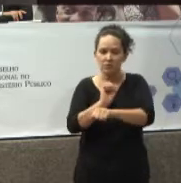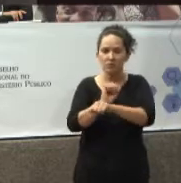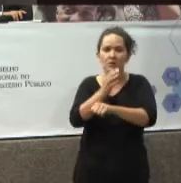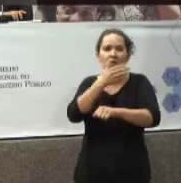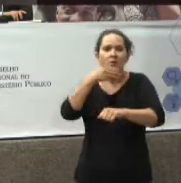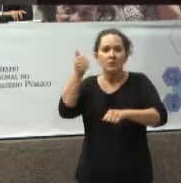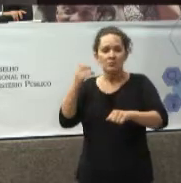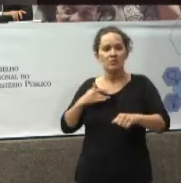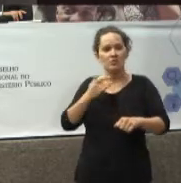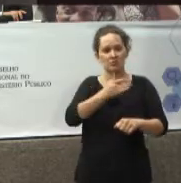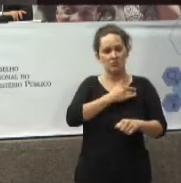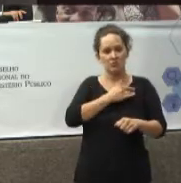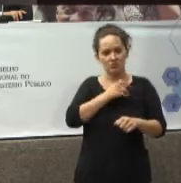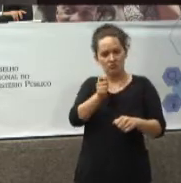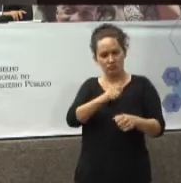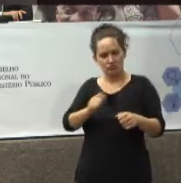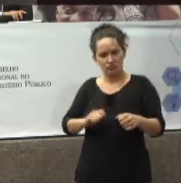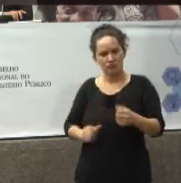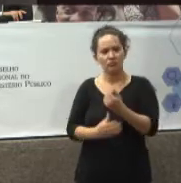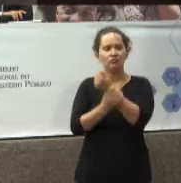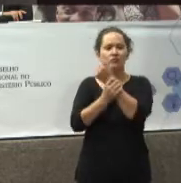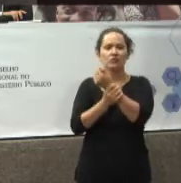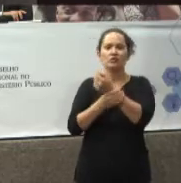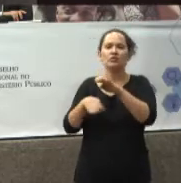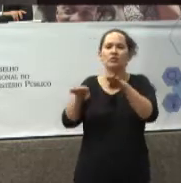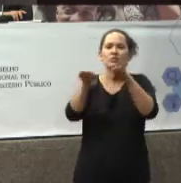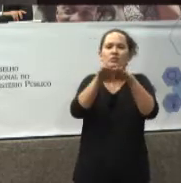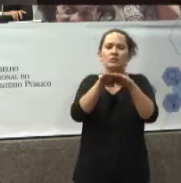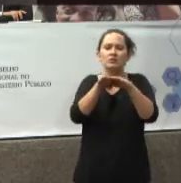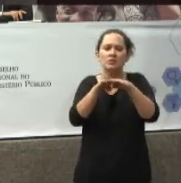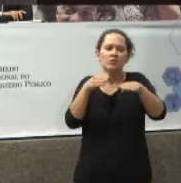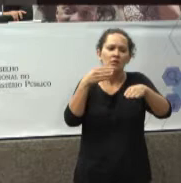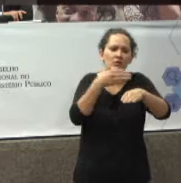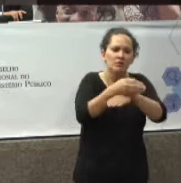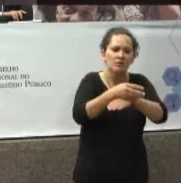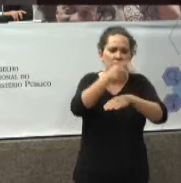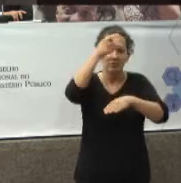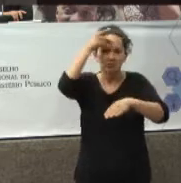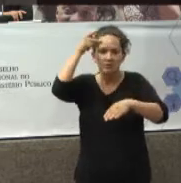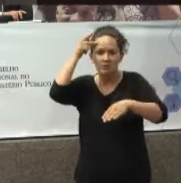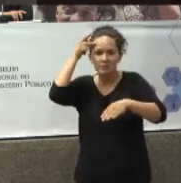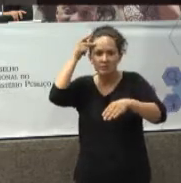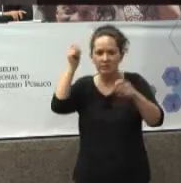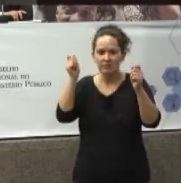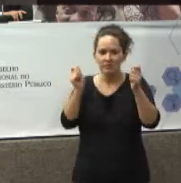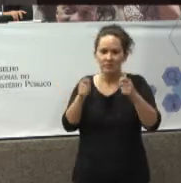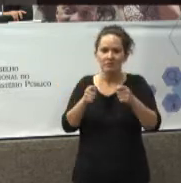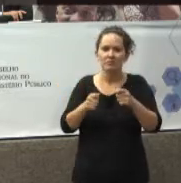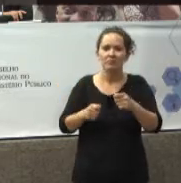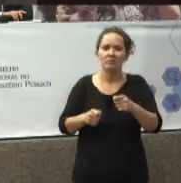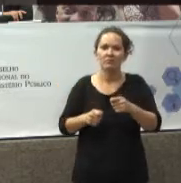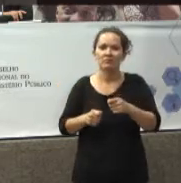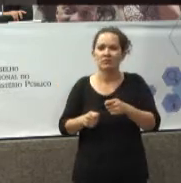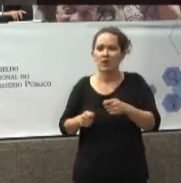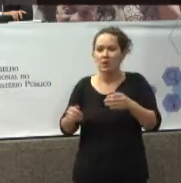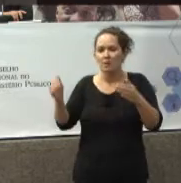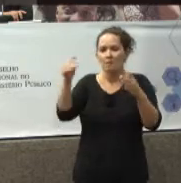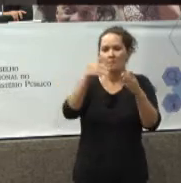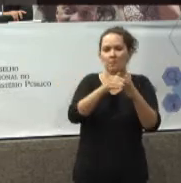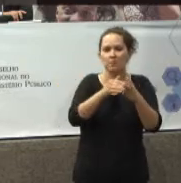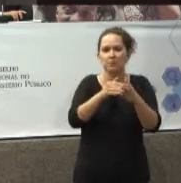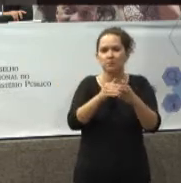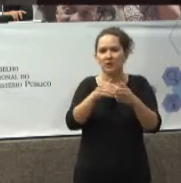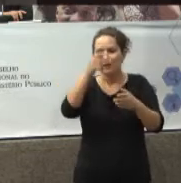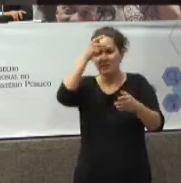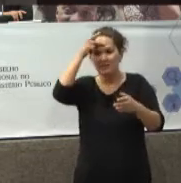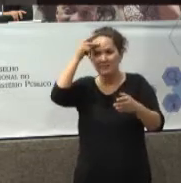das pessoas nas listas a garantia da igualdade de acesso para as pessoas com necessidades e quais e por último acesso mais rápido às pessoas com maior